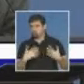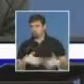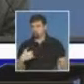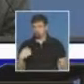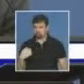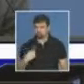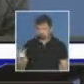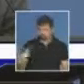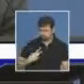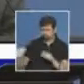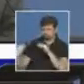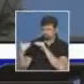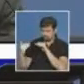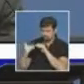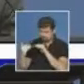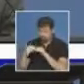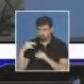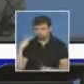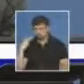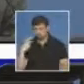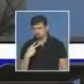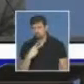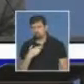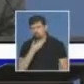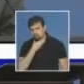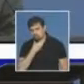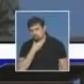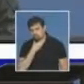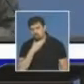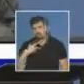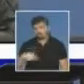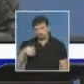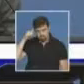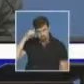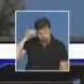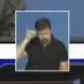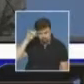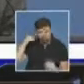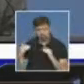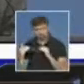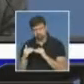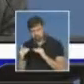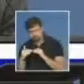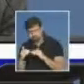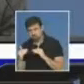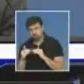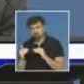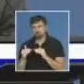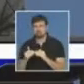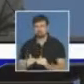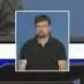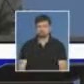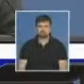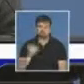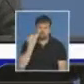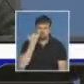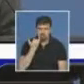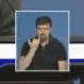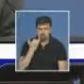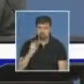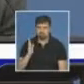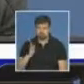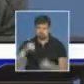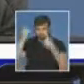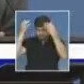aos vereadores o vereador Carmo Carlinhos camelô o Paulo Búfalo que já é trabalhar essa temática aqui